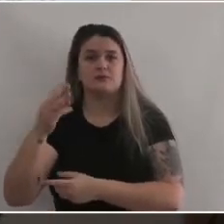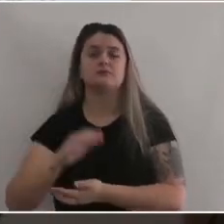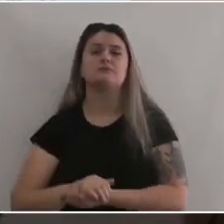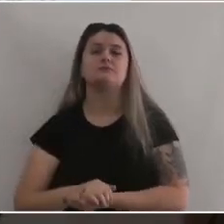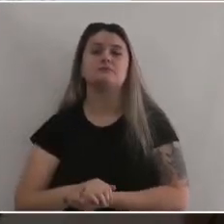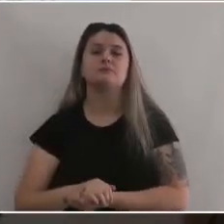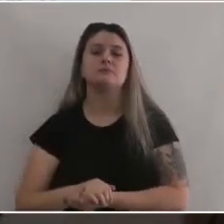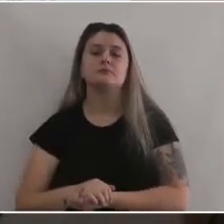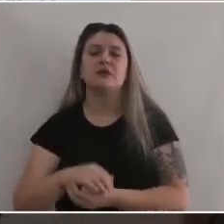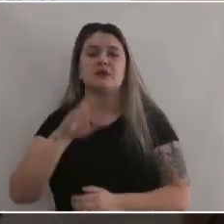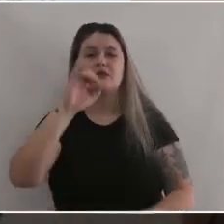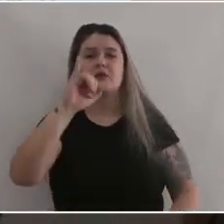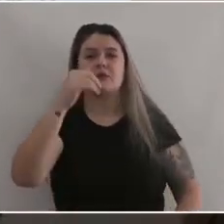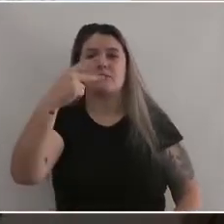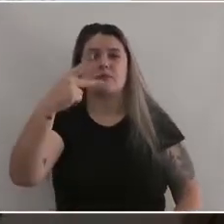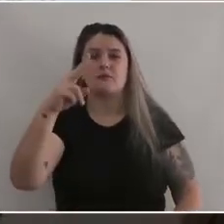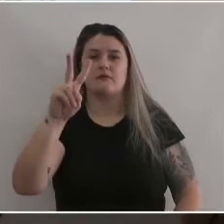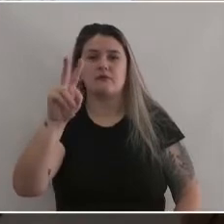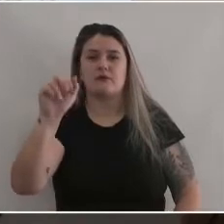18.740.000. De IPVA,